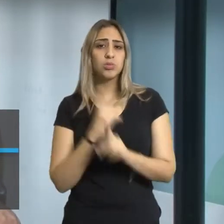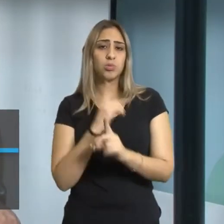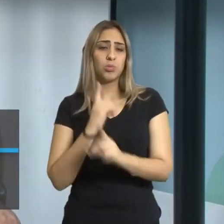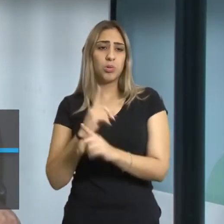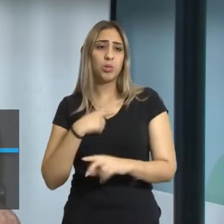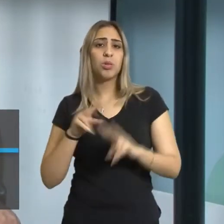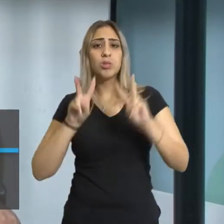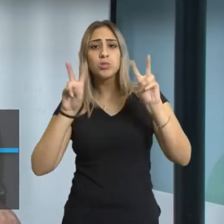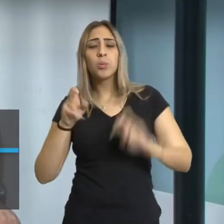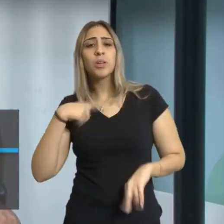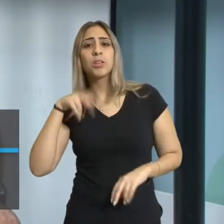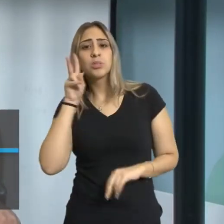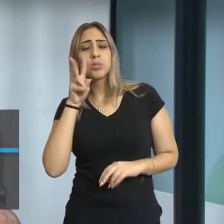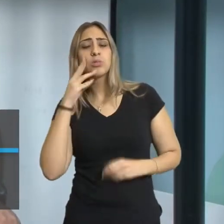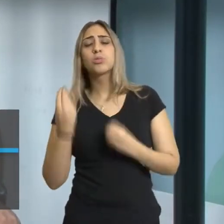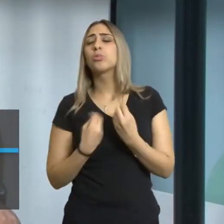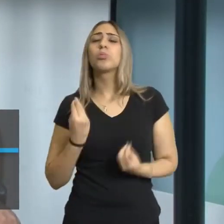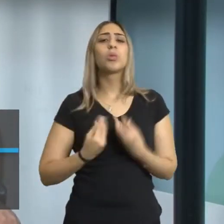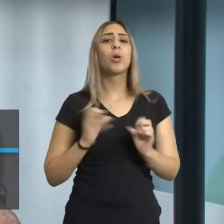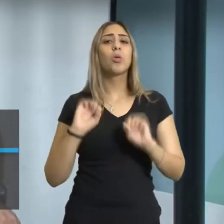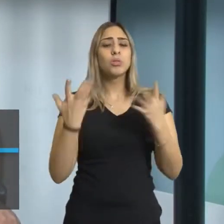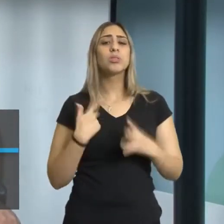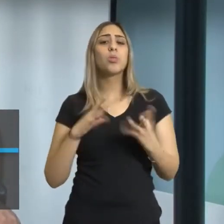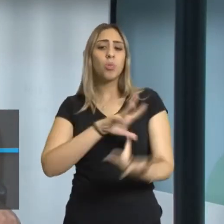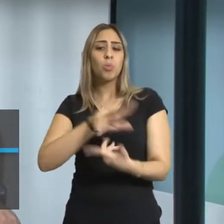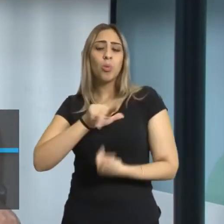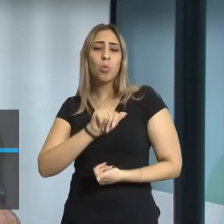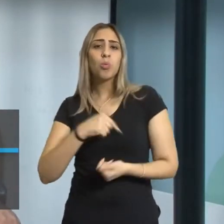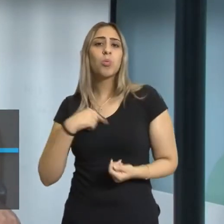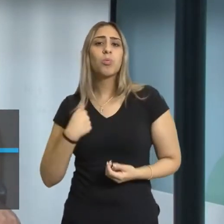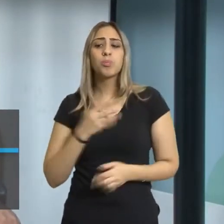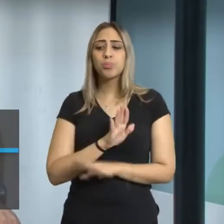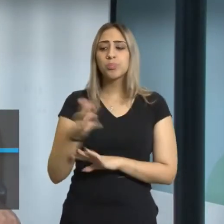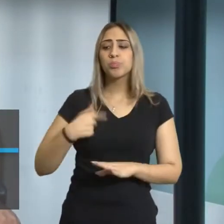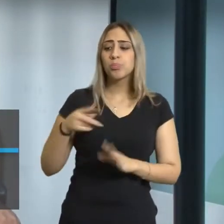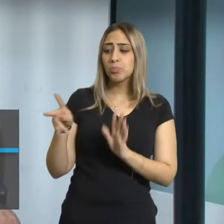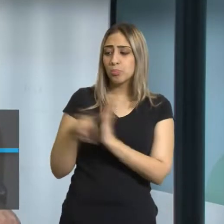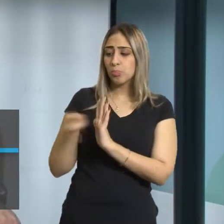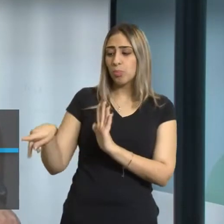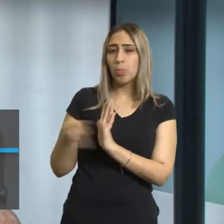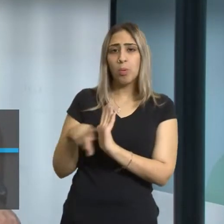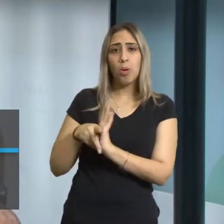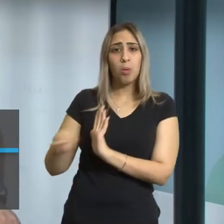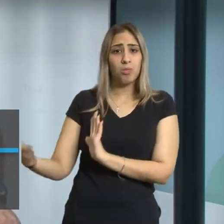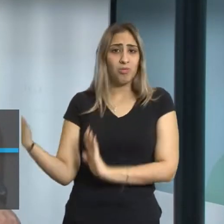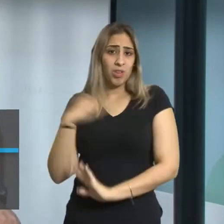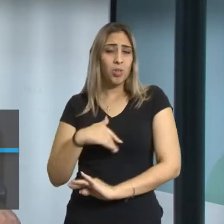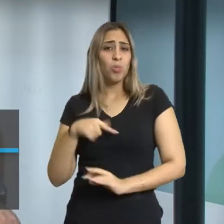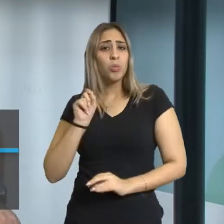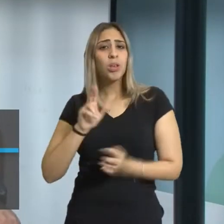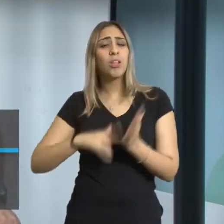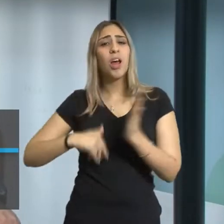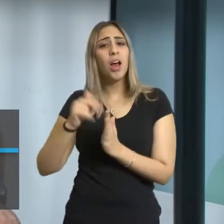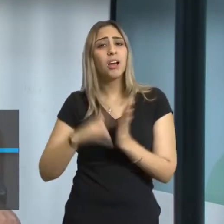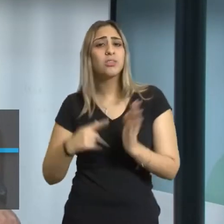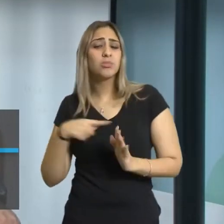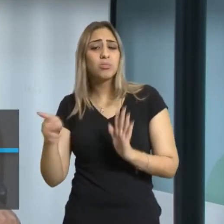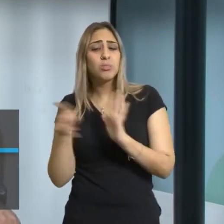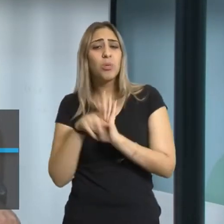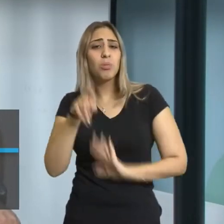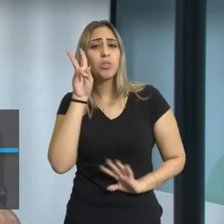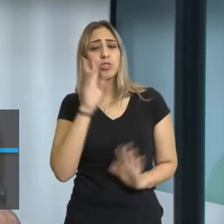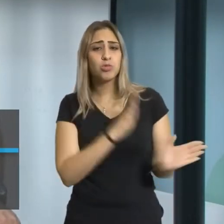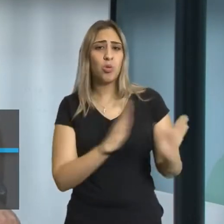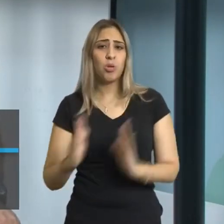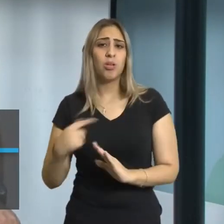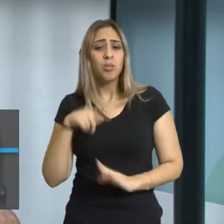sobre a história sobre o que aconteceu com o mundo partindo da arte né arte vem como como um registro e histórico e